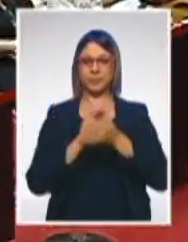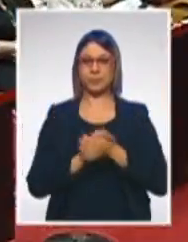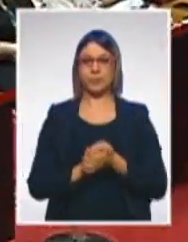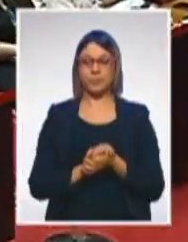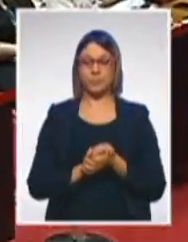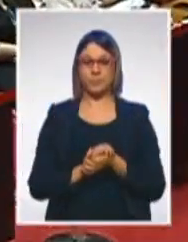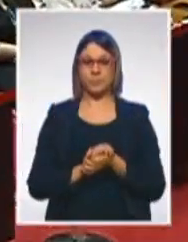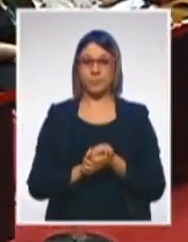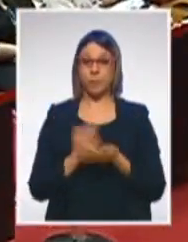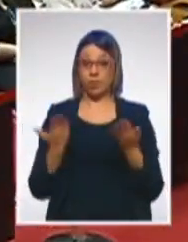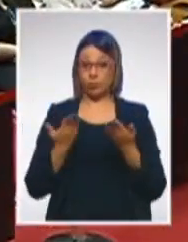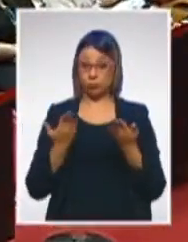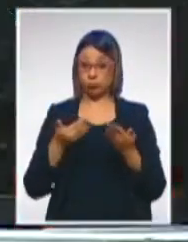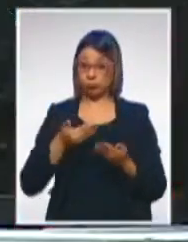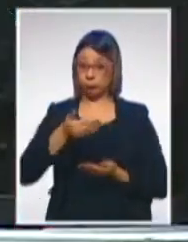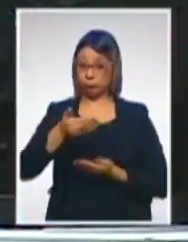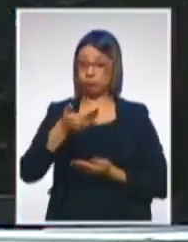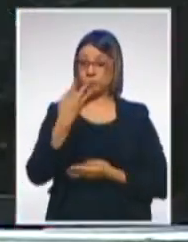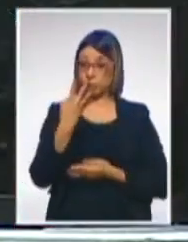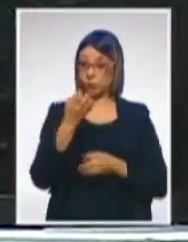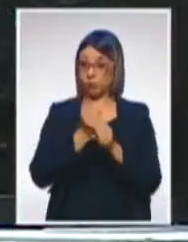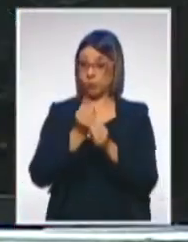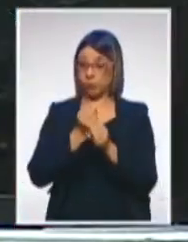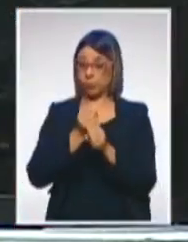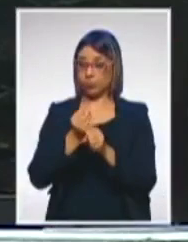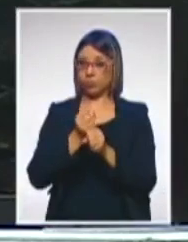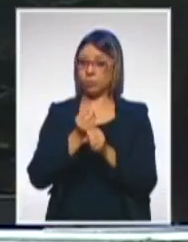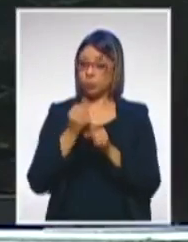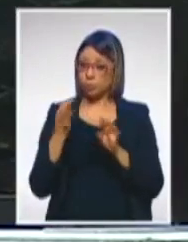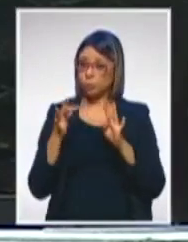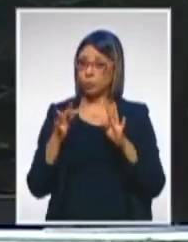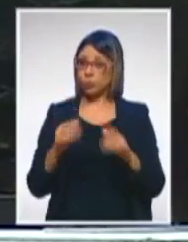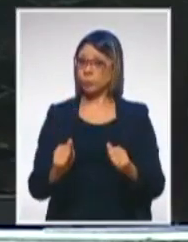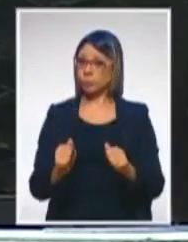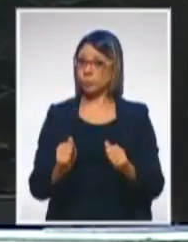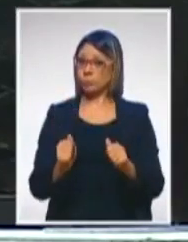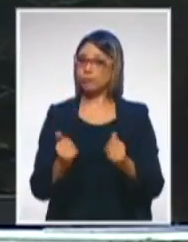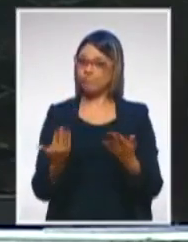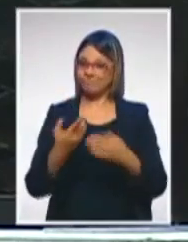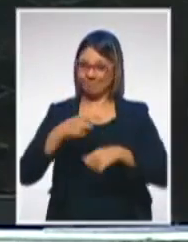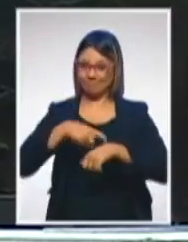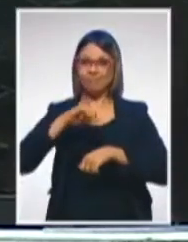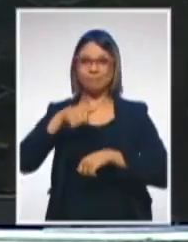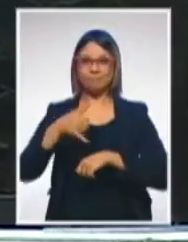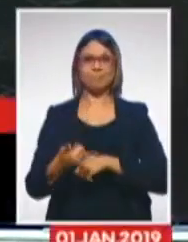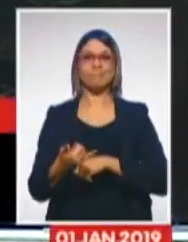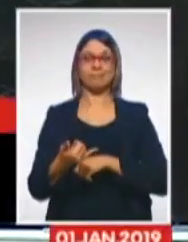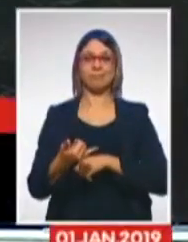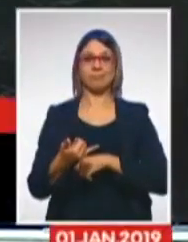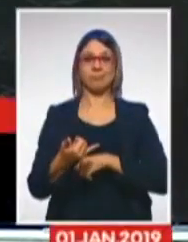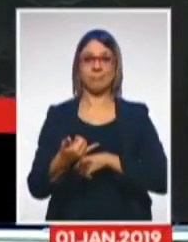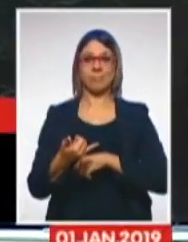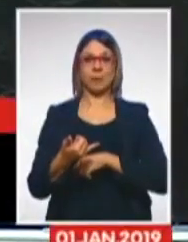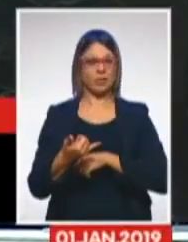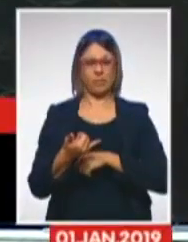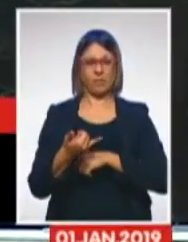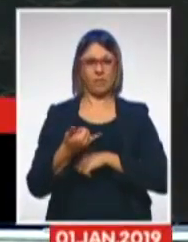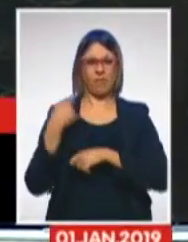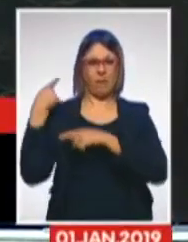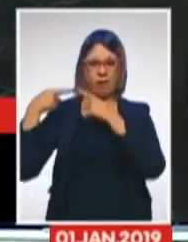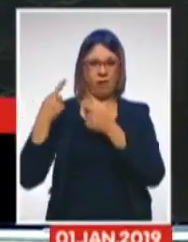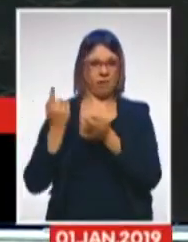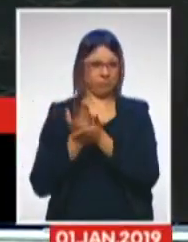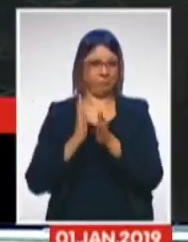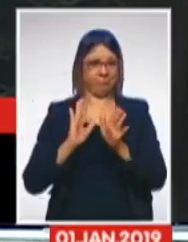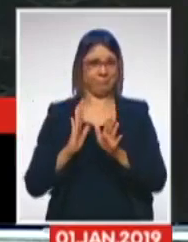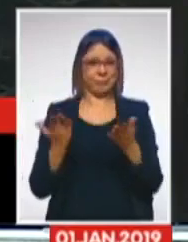Nestes próximos 4 anos, temos, todos nós, a oportunidade de quebrar paradigmas